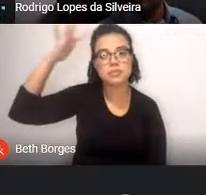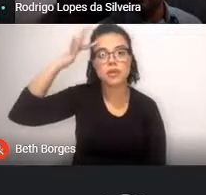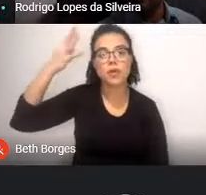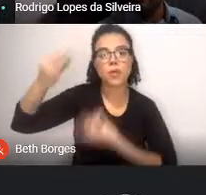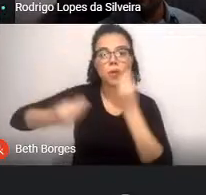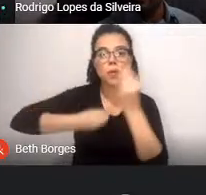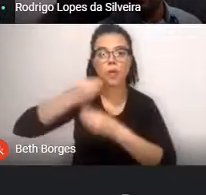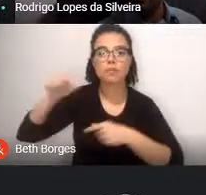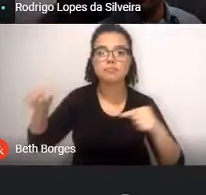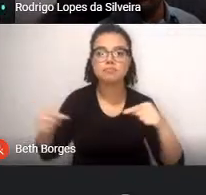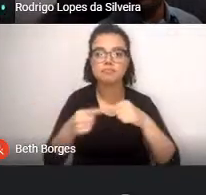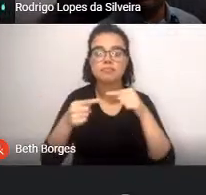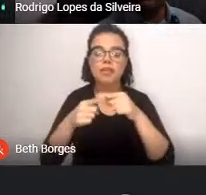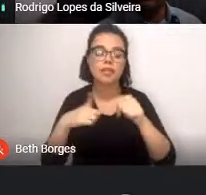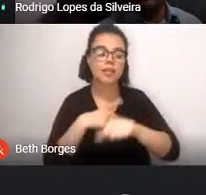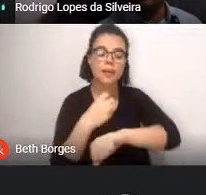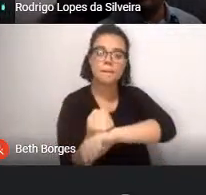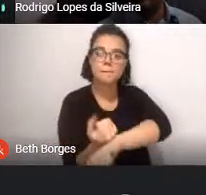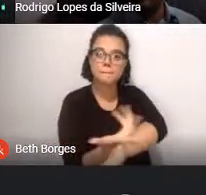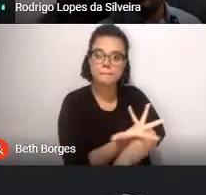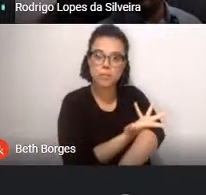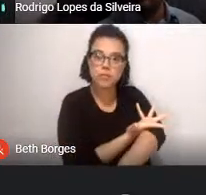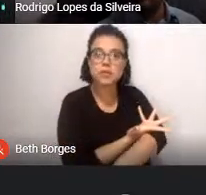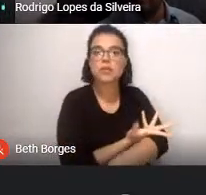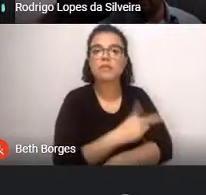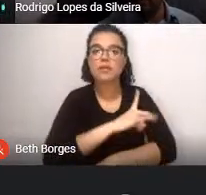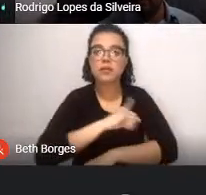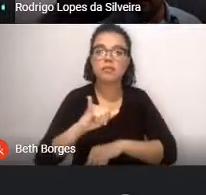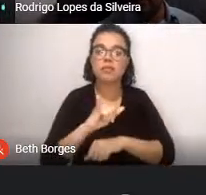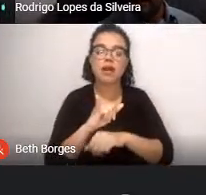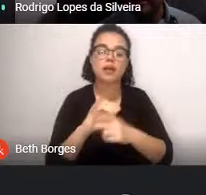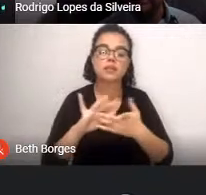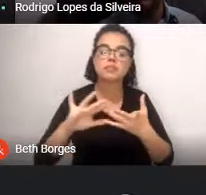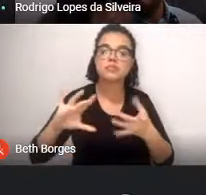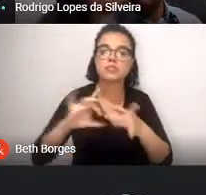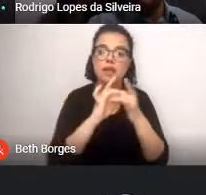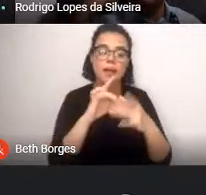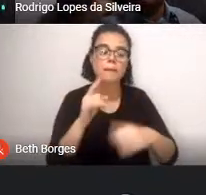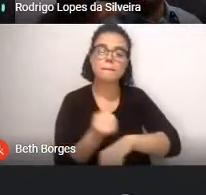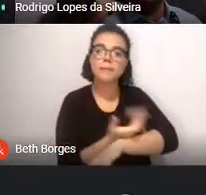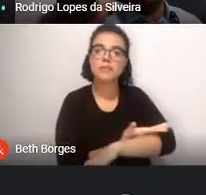emoção, pois são essas emoções que fazem a grande diferença também aí,